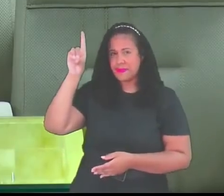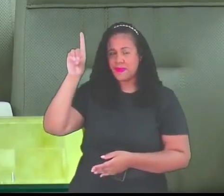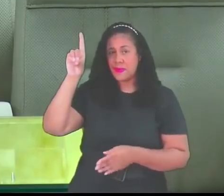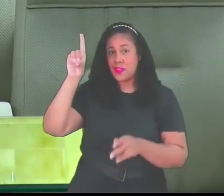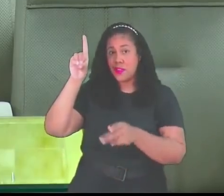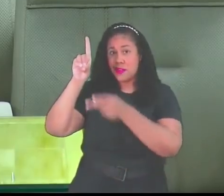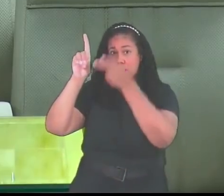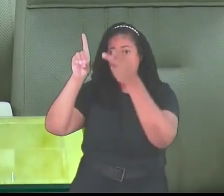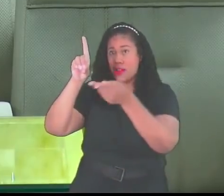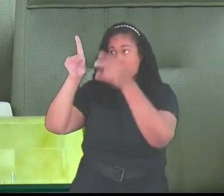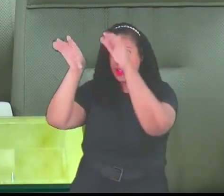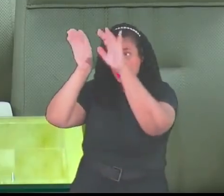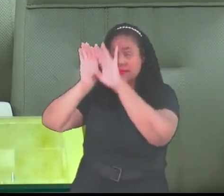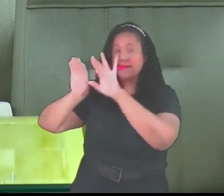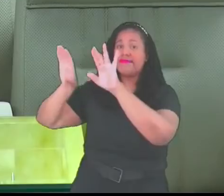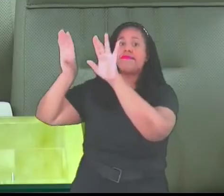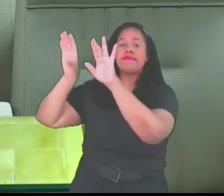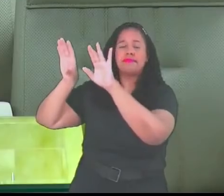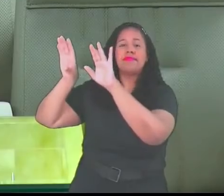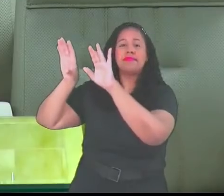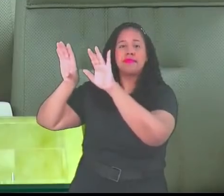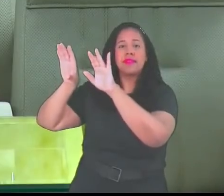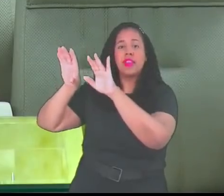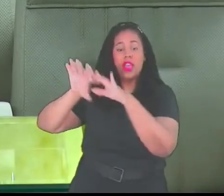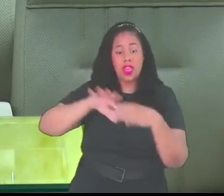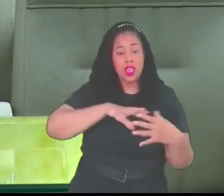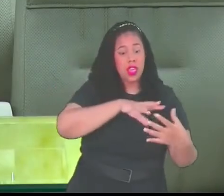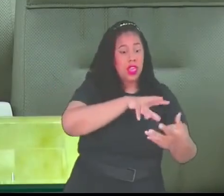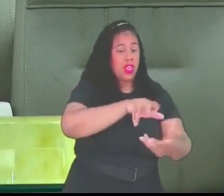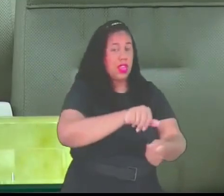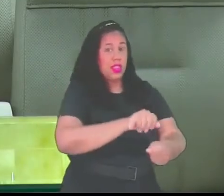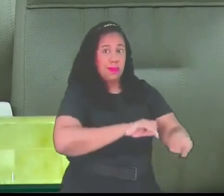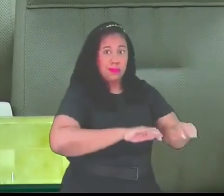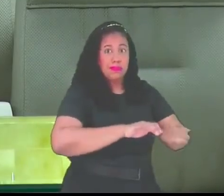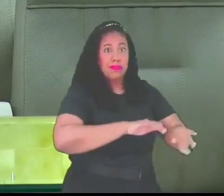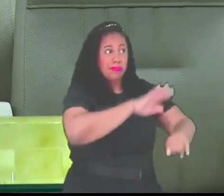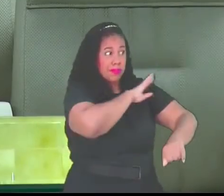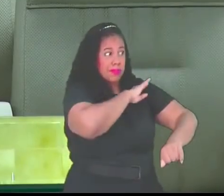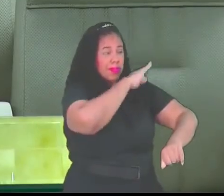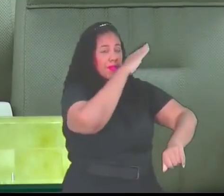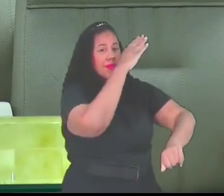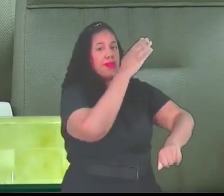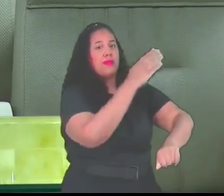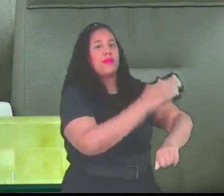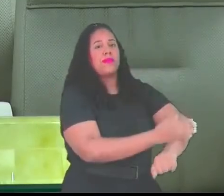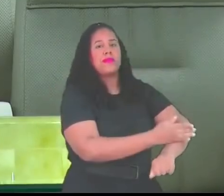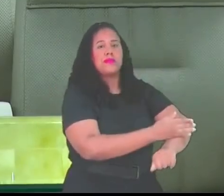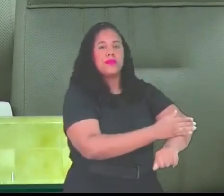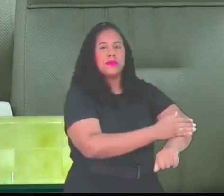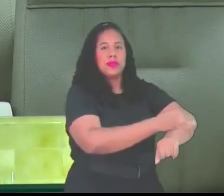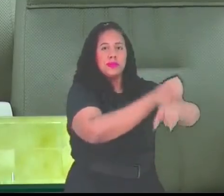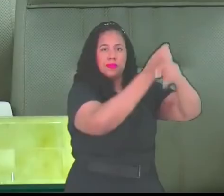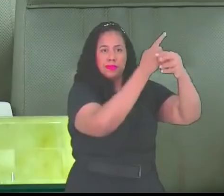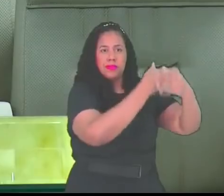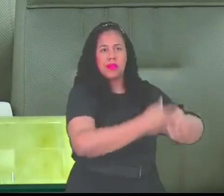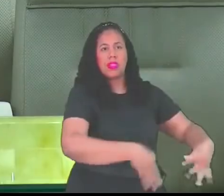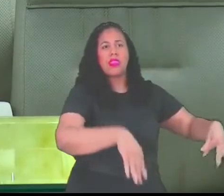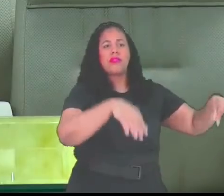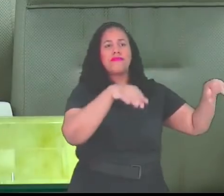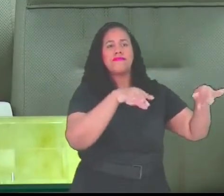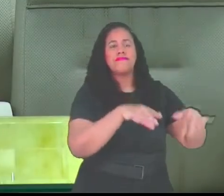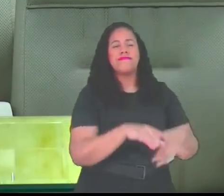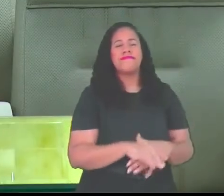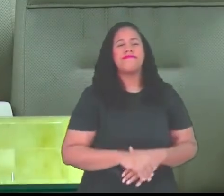falar de cima, a terra se abala e os montes se derretem.